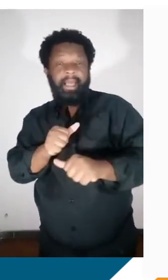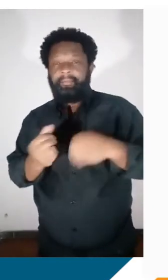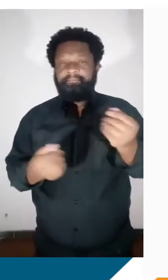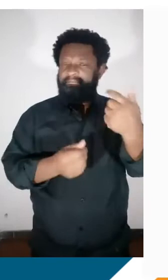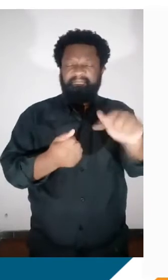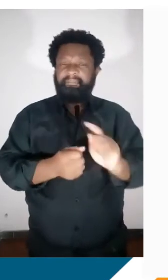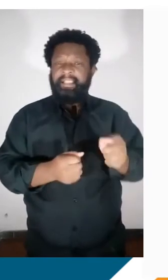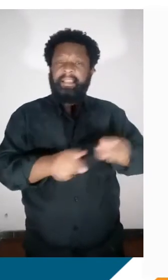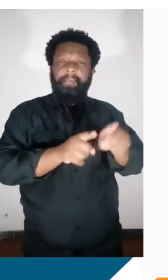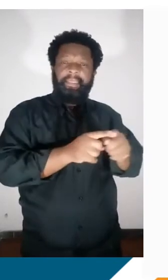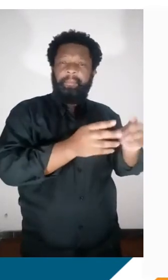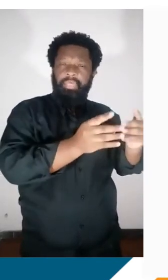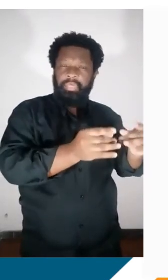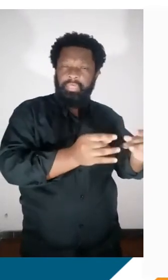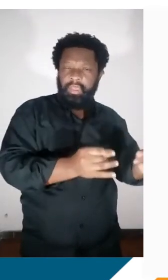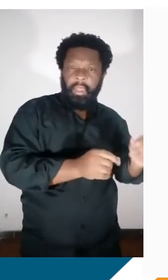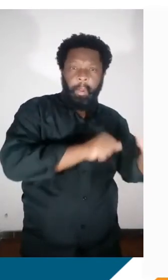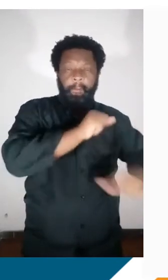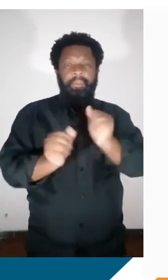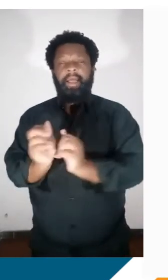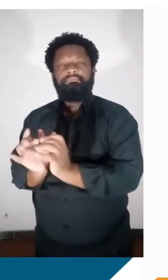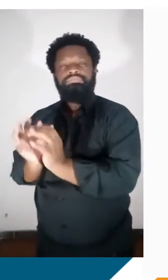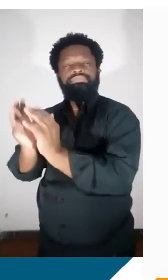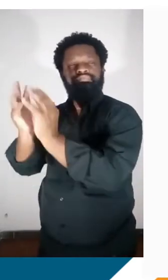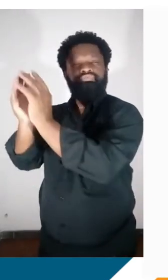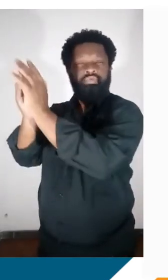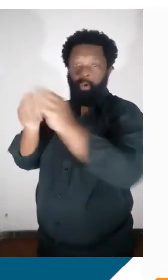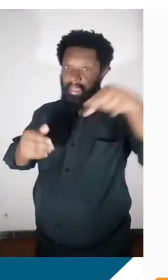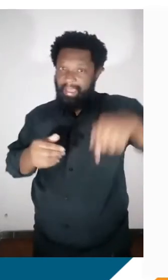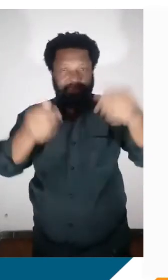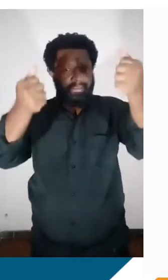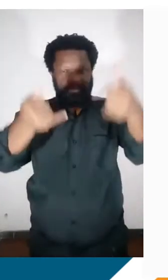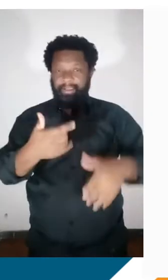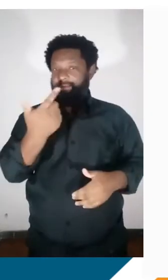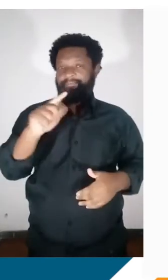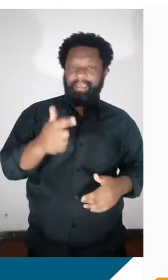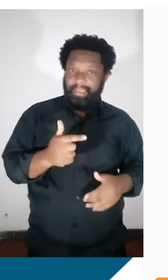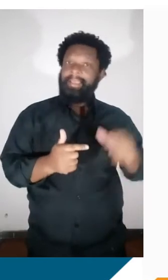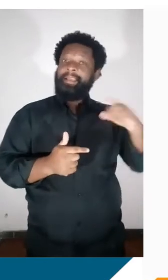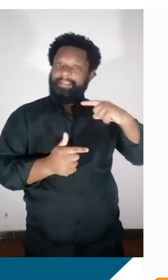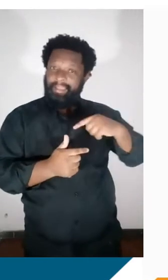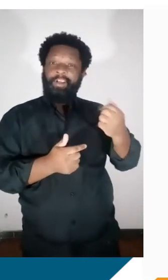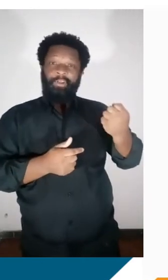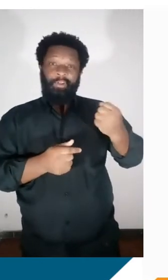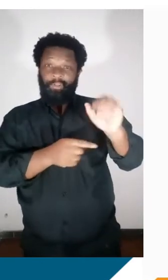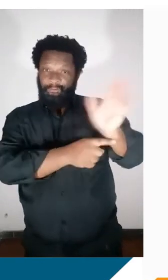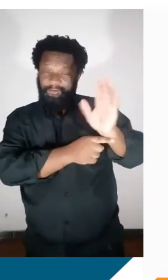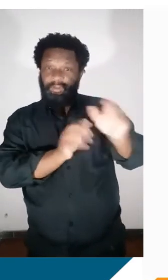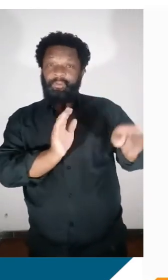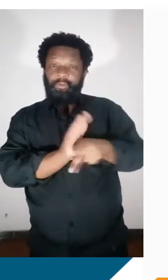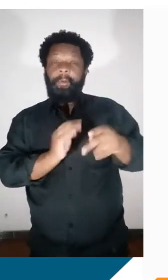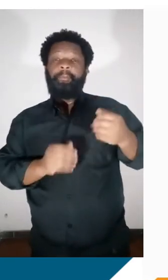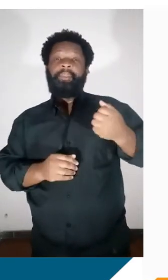substância está passando do estado líquido para o estado gasoso. Isso vocês veem no vídeo 24. No vídeo 25 de física,